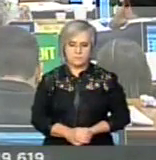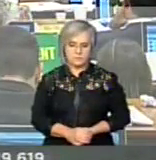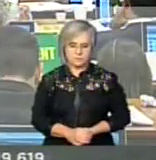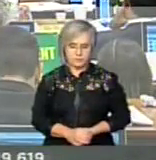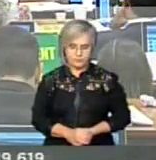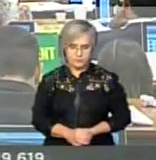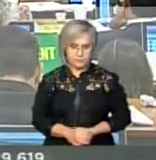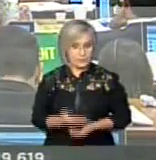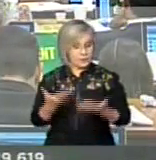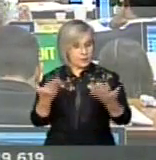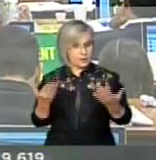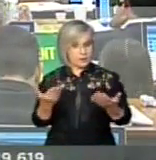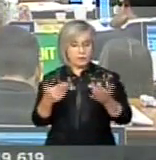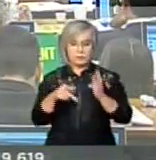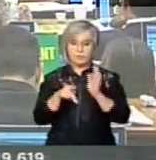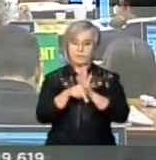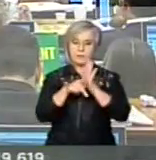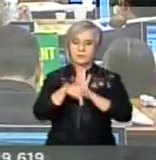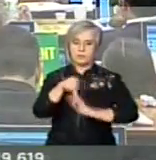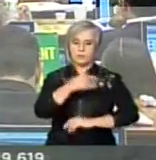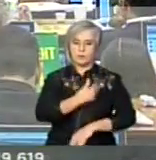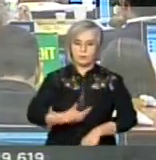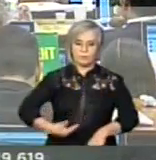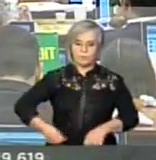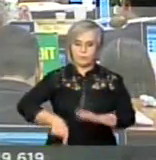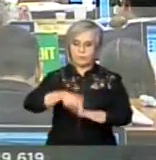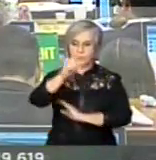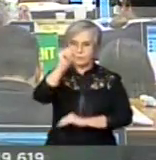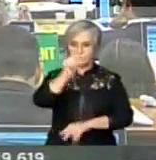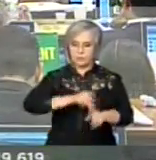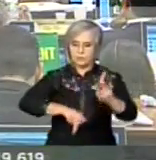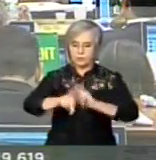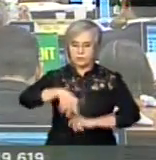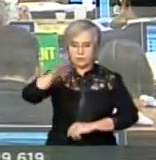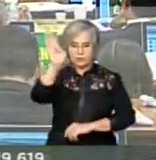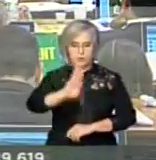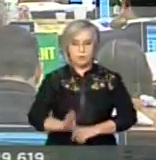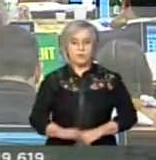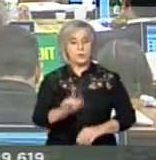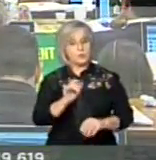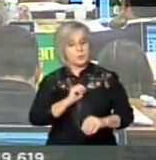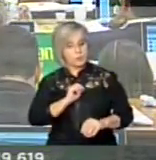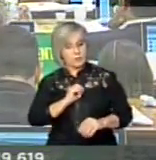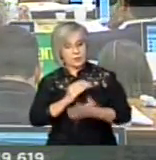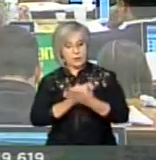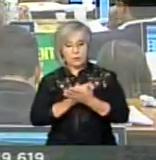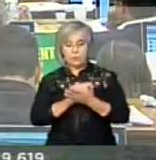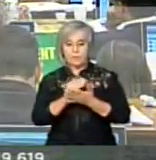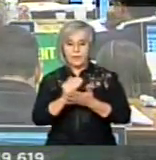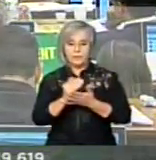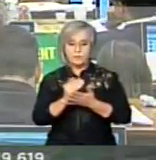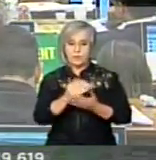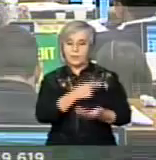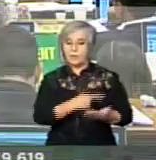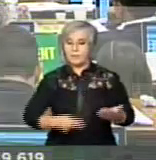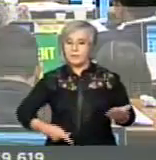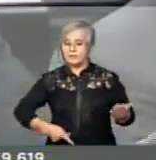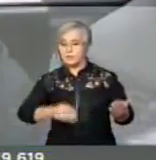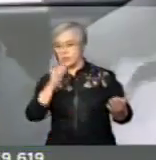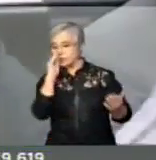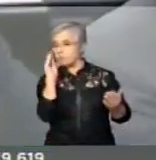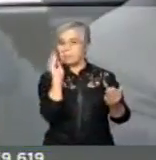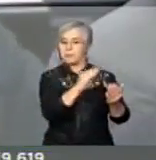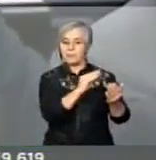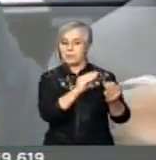E esse patrimônio público, presidente, passa a ser flagrantemente desrespeitado pela presidente, que não